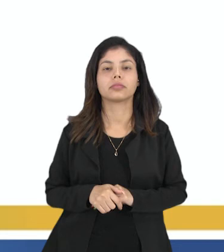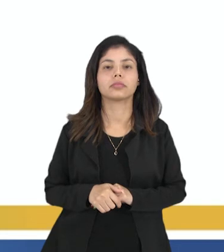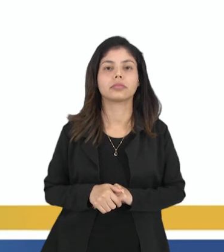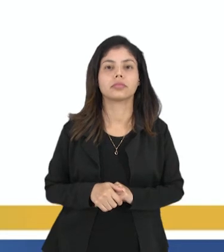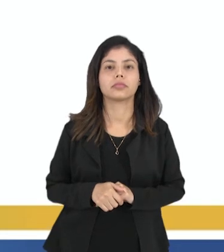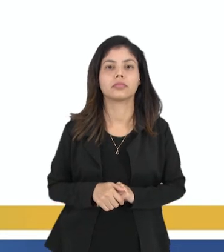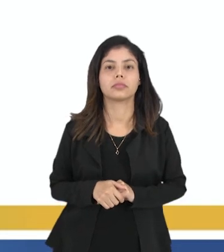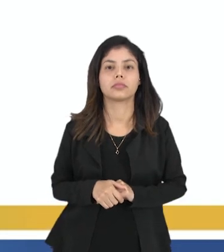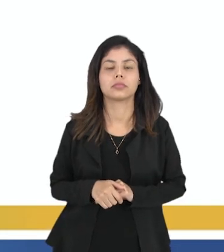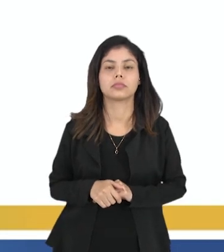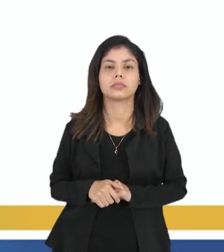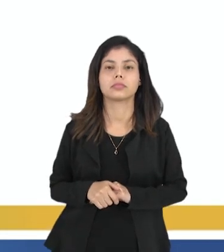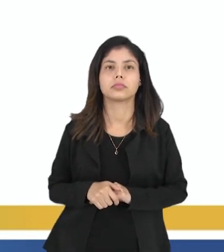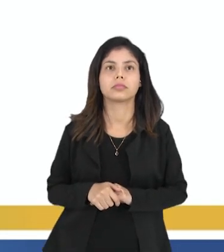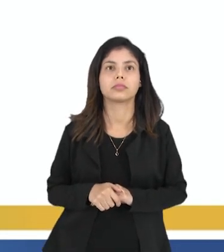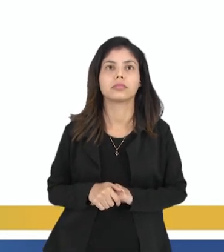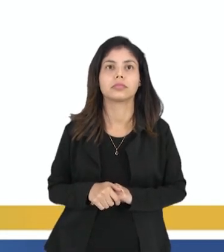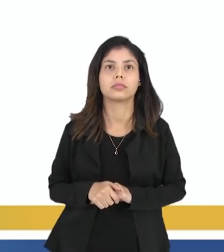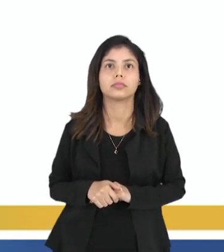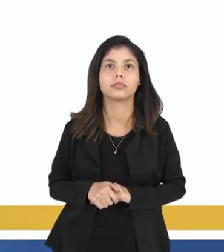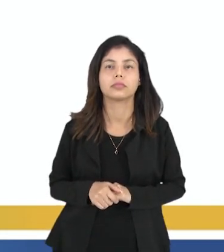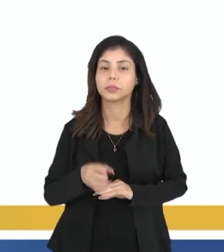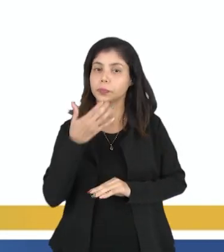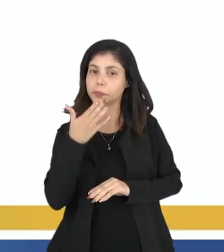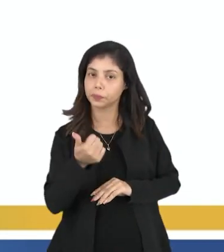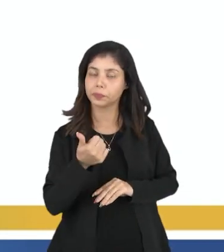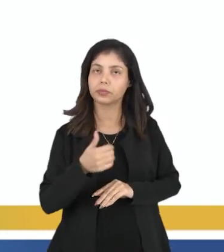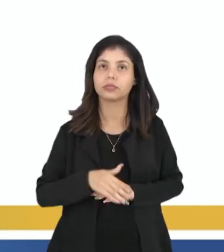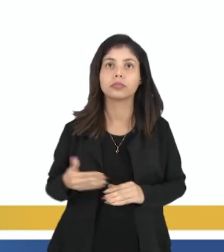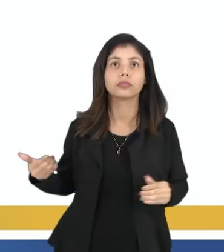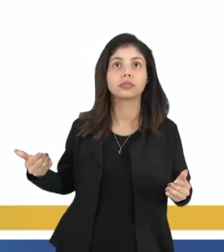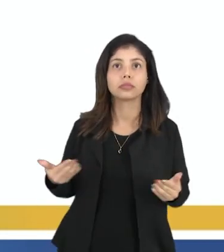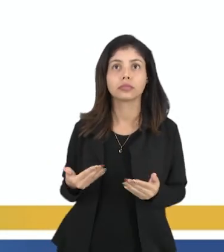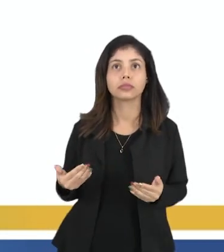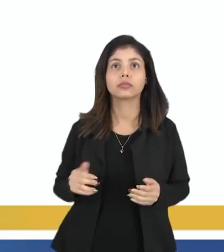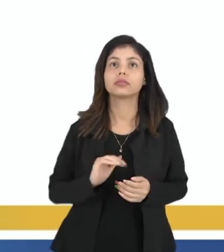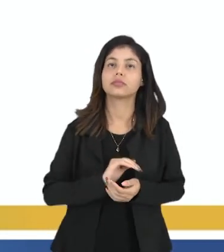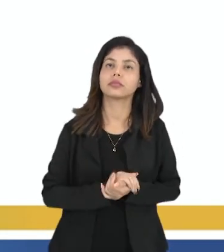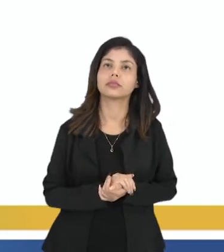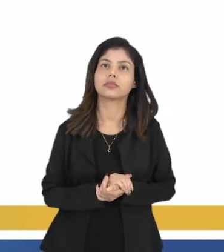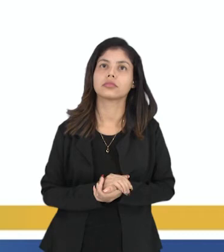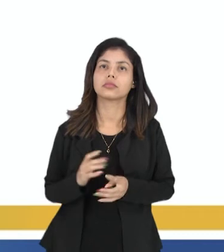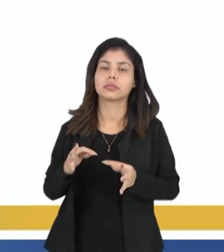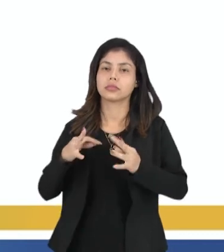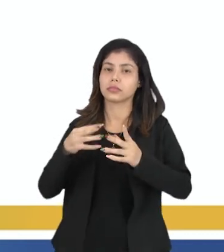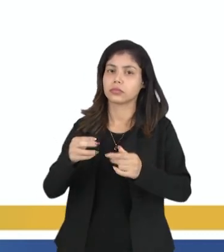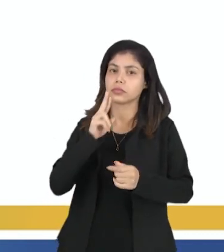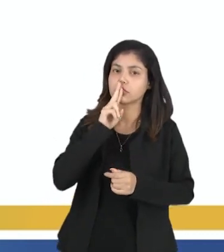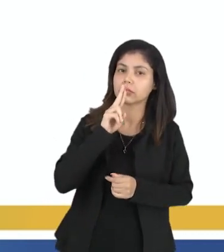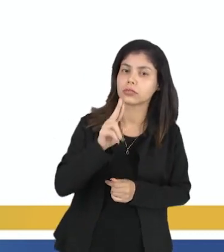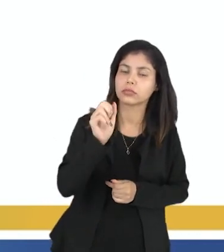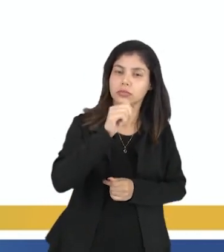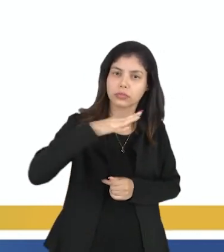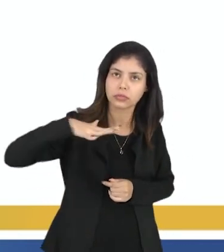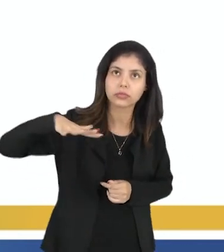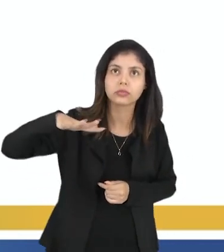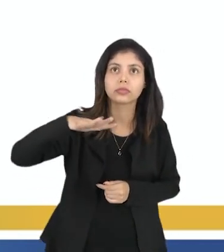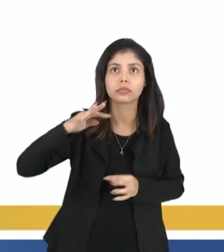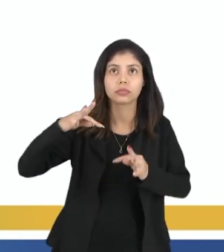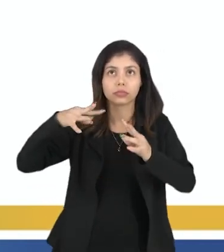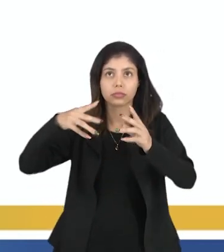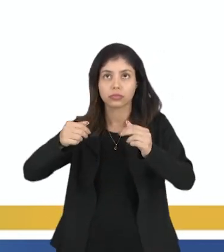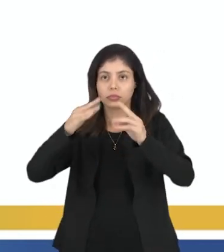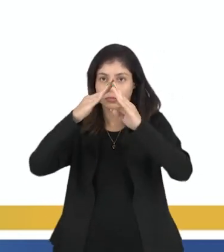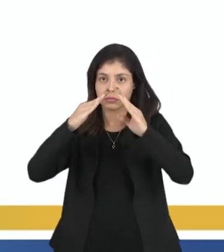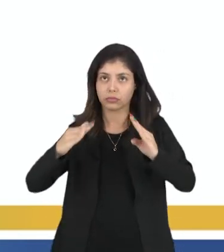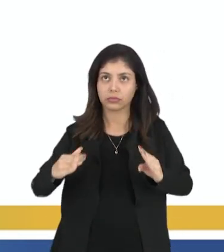60 cm quadrado tudo bem agora para calcular a área total da pirâmide